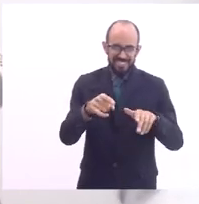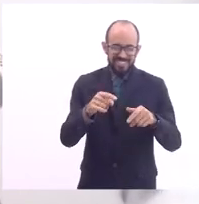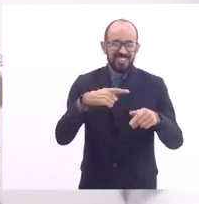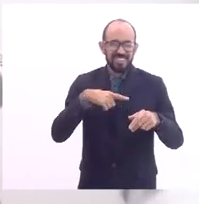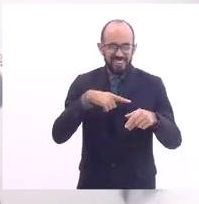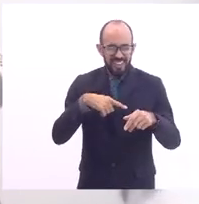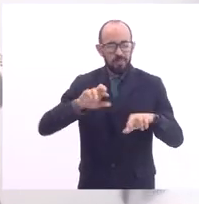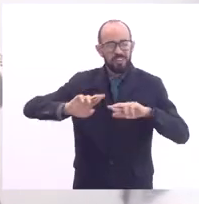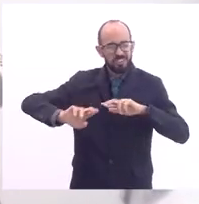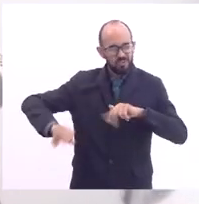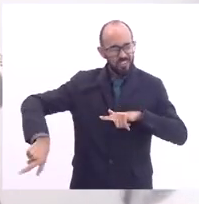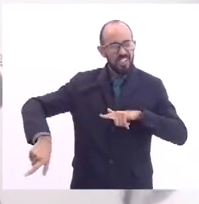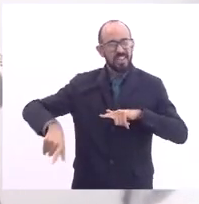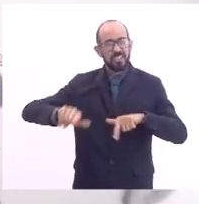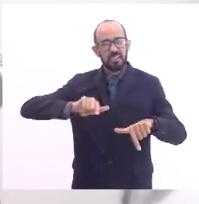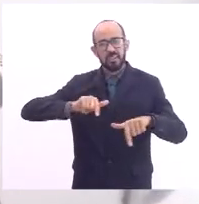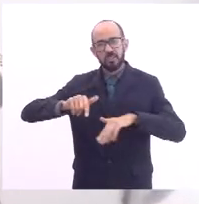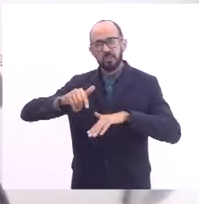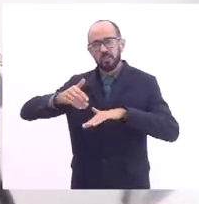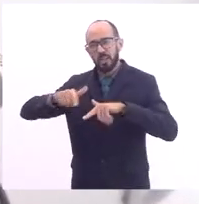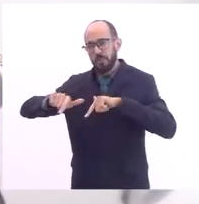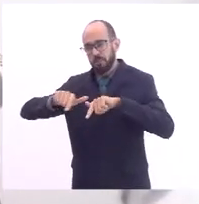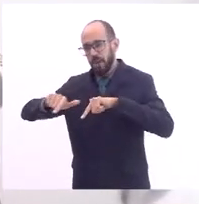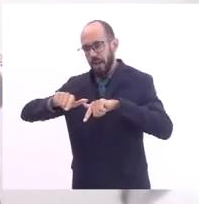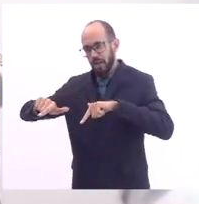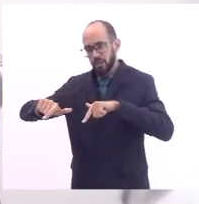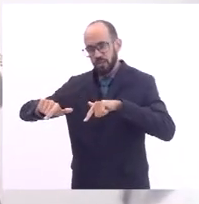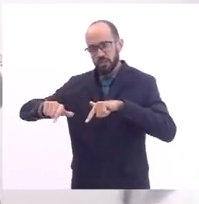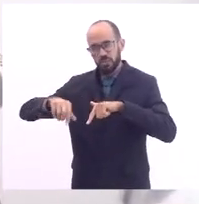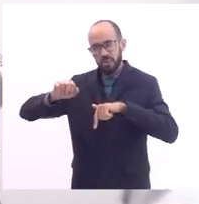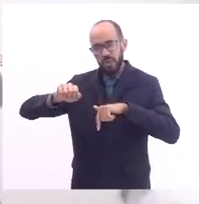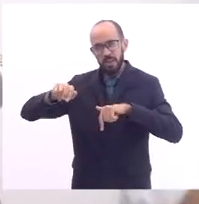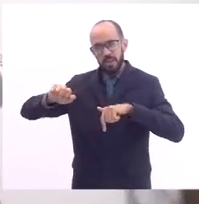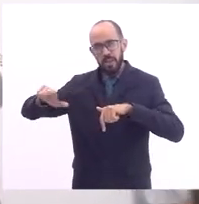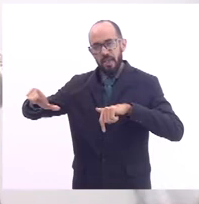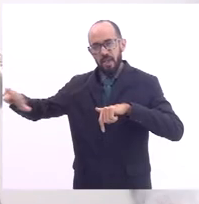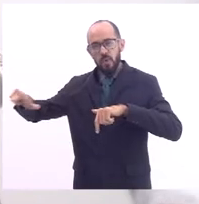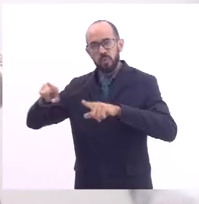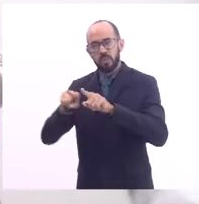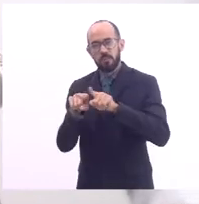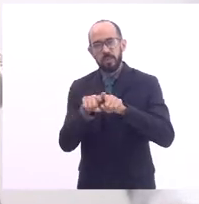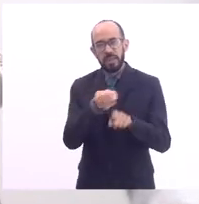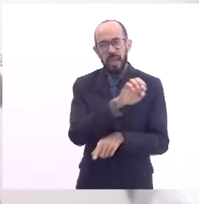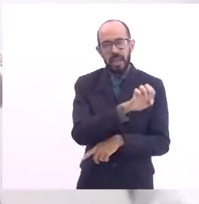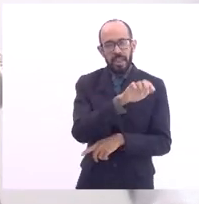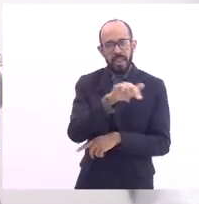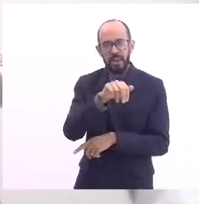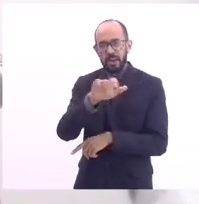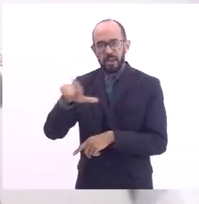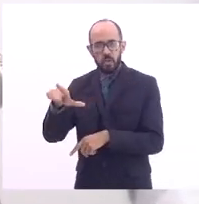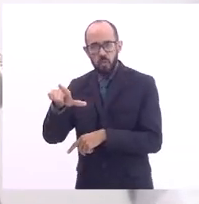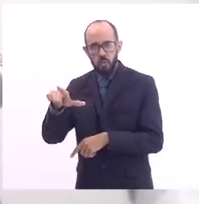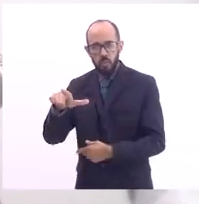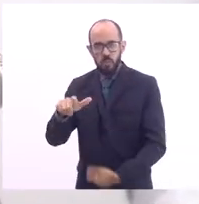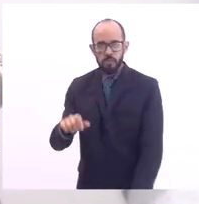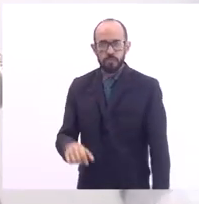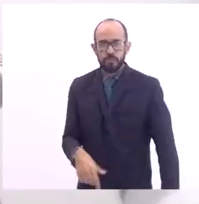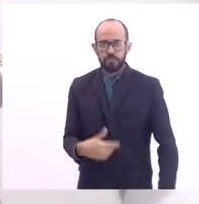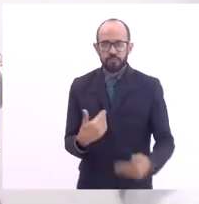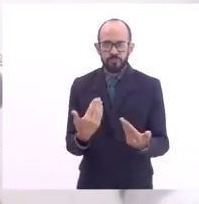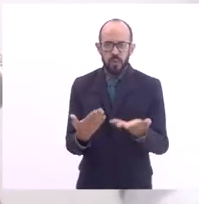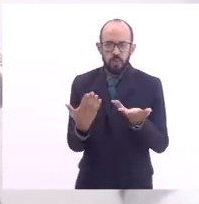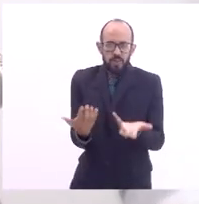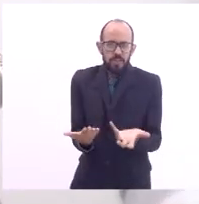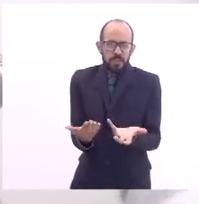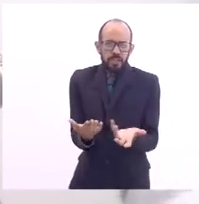enorme da agência e há um distanciamento enorme da empresa também. Eu queria, de maneira